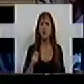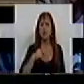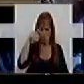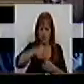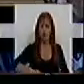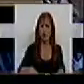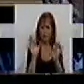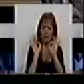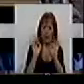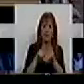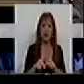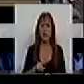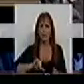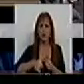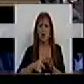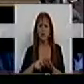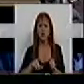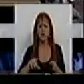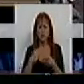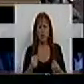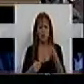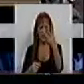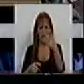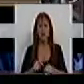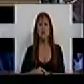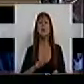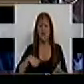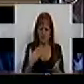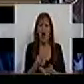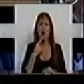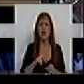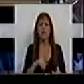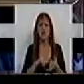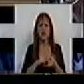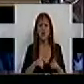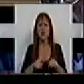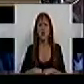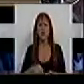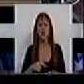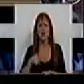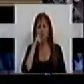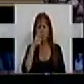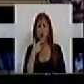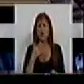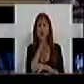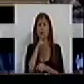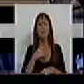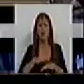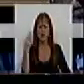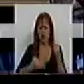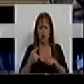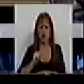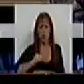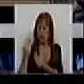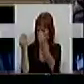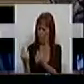Esquerda votou favoravelmente os três projetos de resolução que repõem as concessões dos ferroviários, porque somos pela justiça